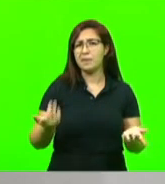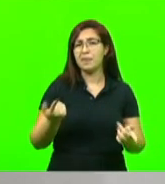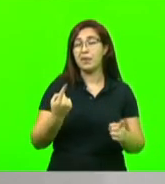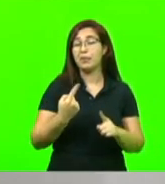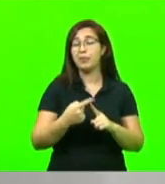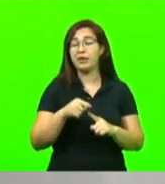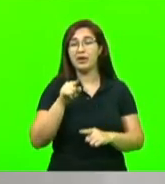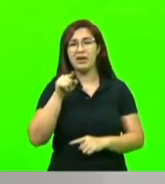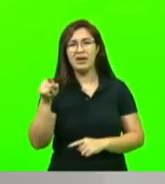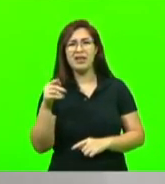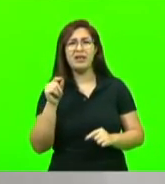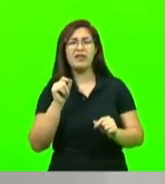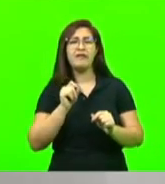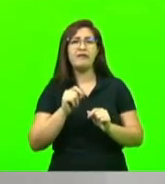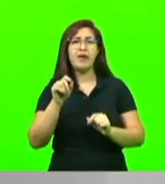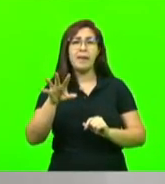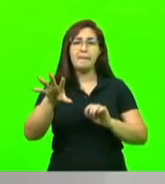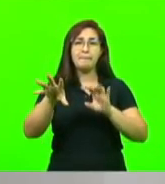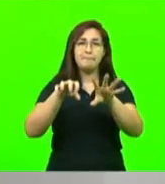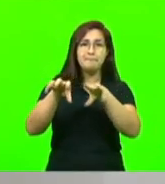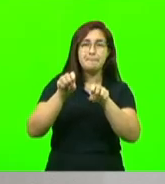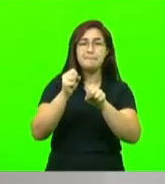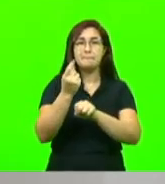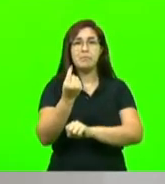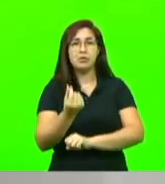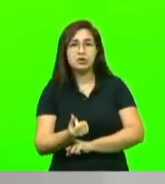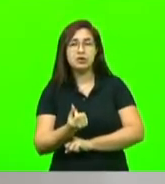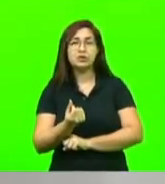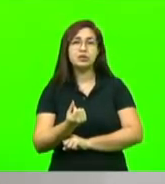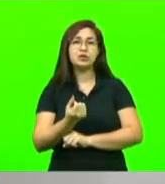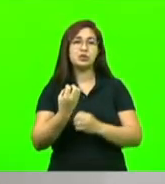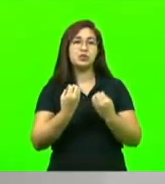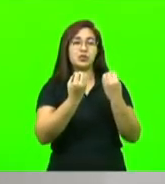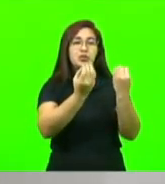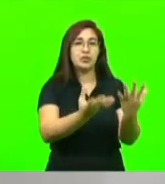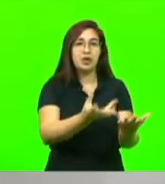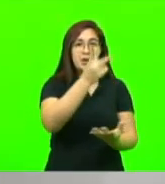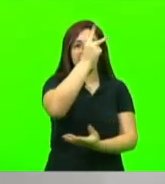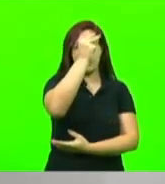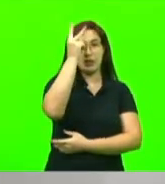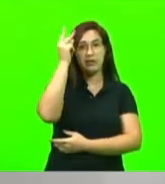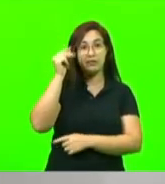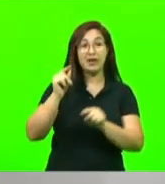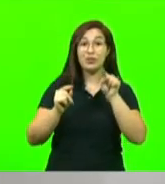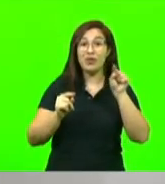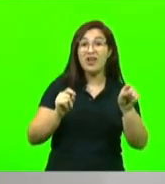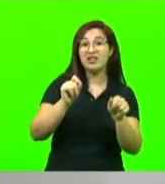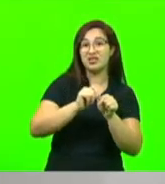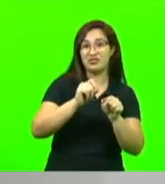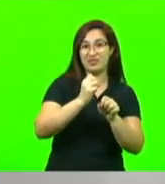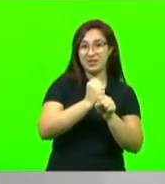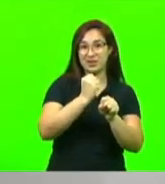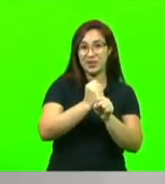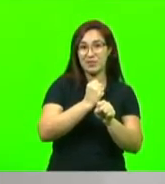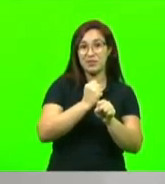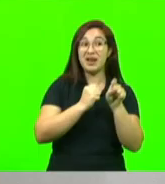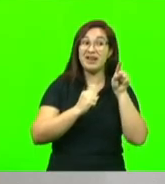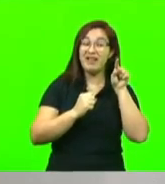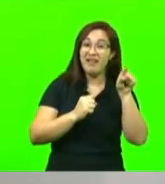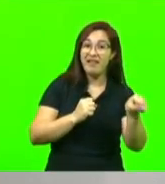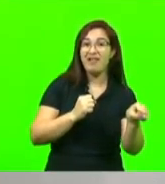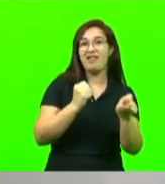é simplesmente pegar o dinheiro, levar para os prefeitos, que são realizadores de obras, e os prefeitos